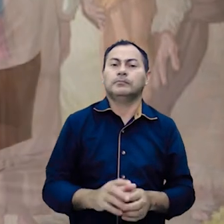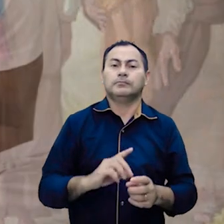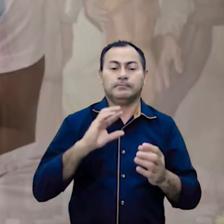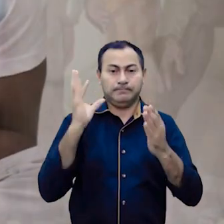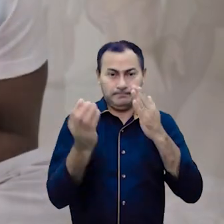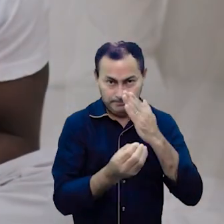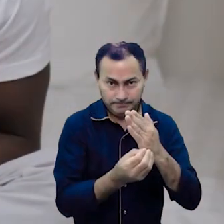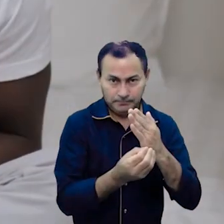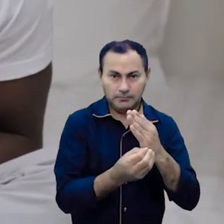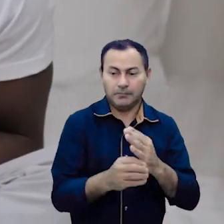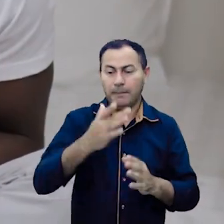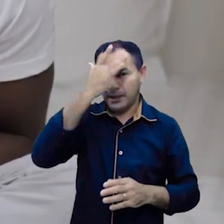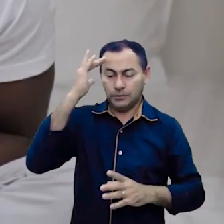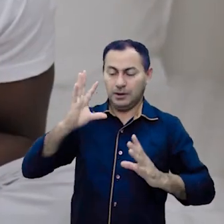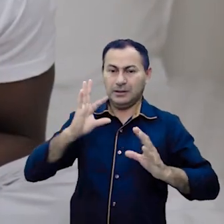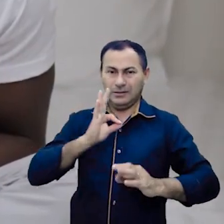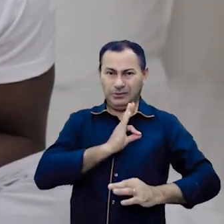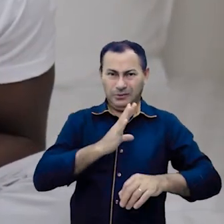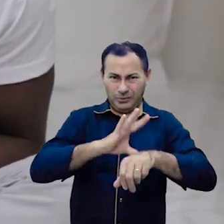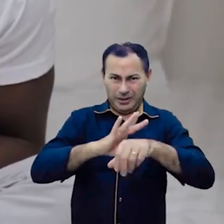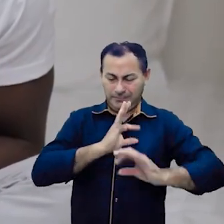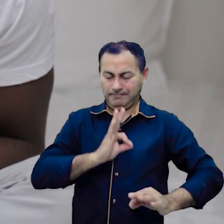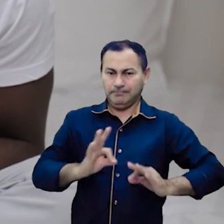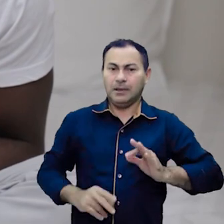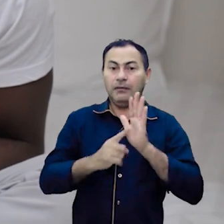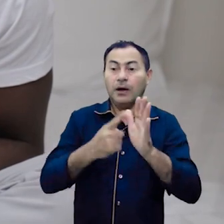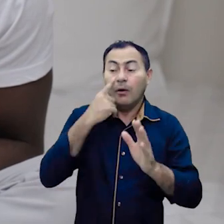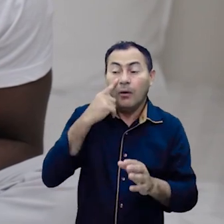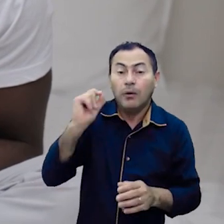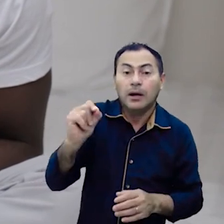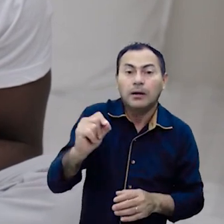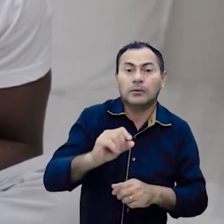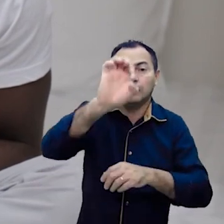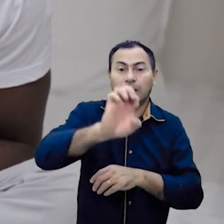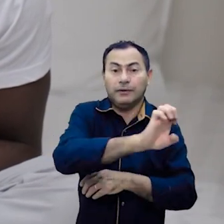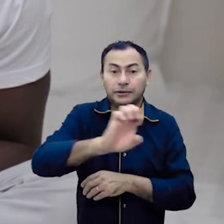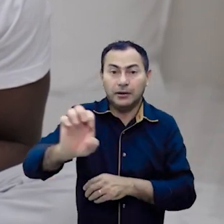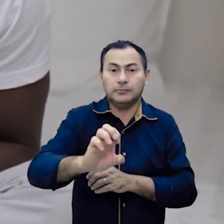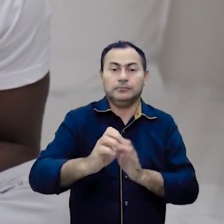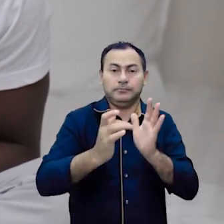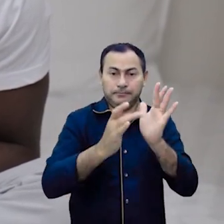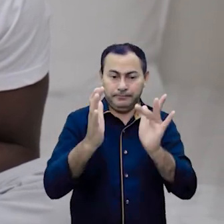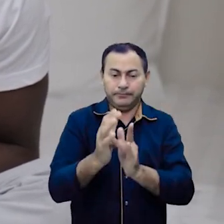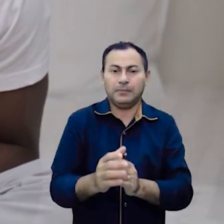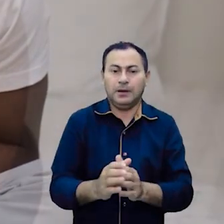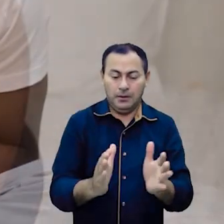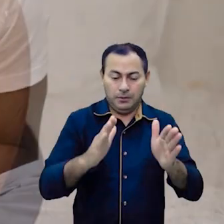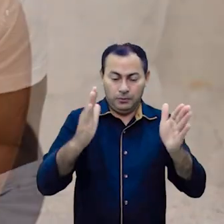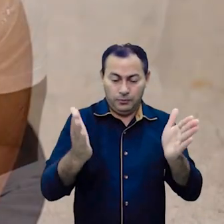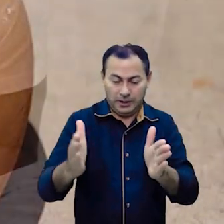em adição a esta aplicação para o leproso podemos ver a obvia aplicação aqui para o evangelho de Jesus Cristo